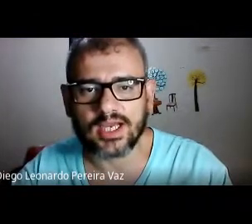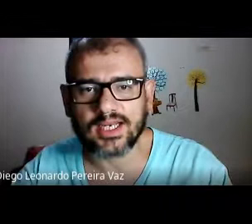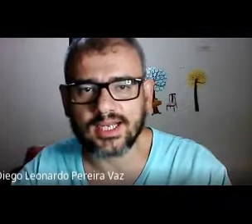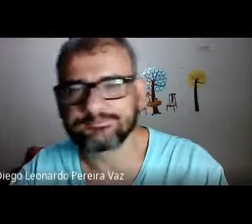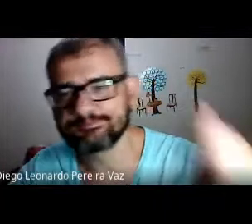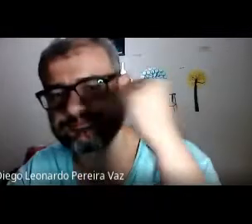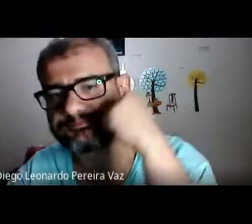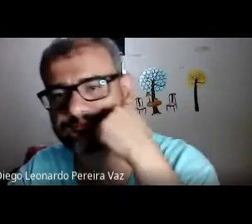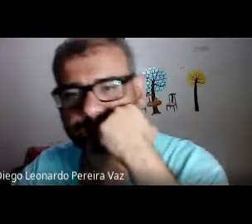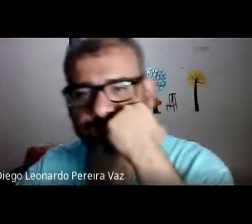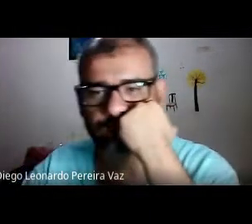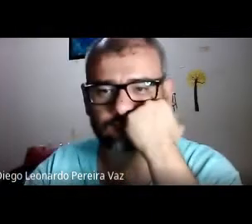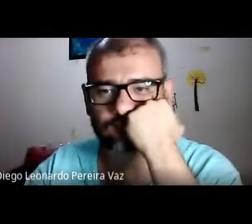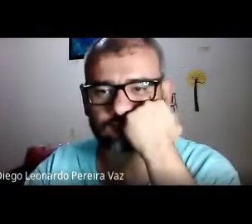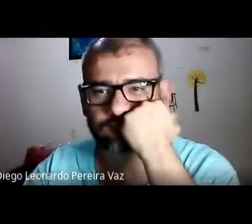Joana.